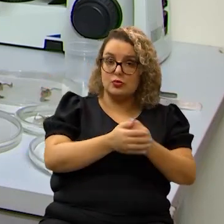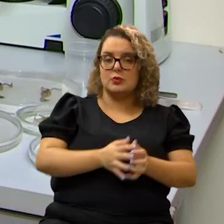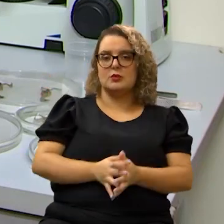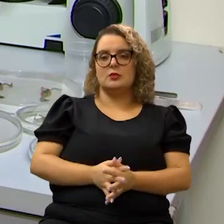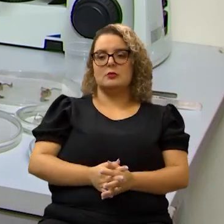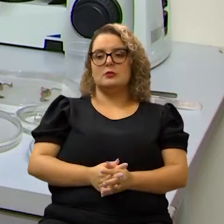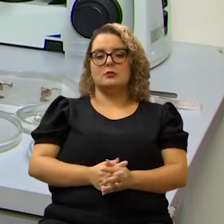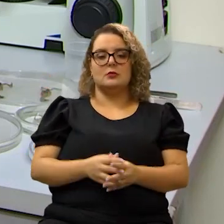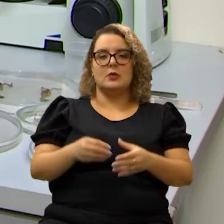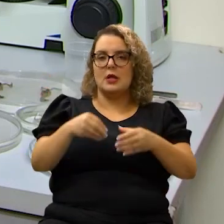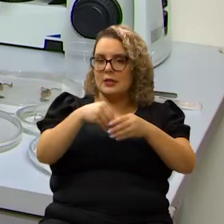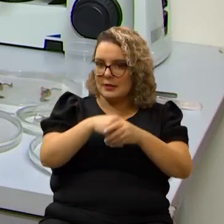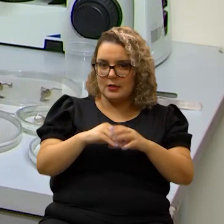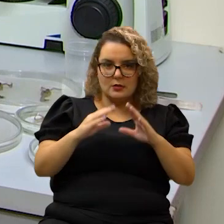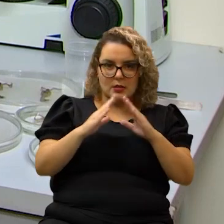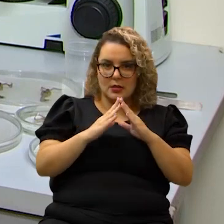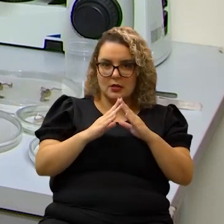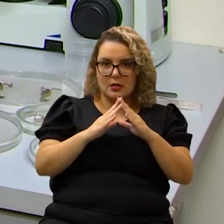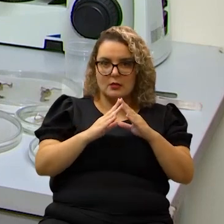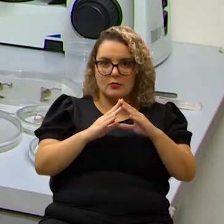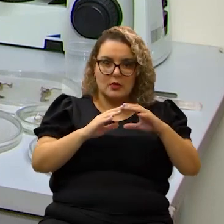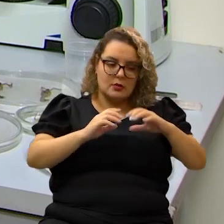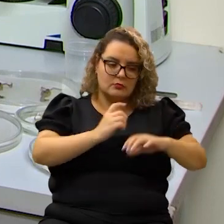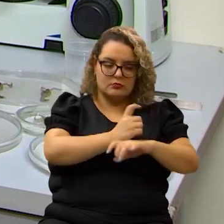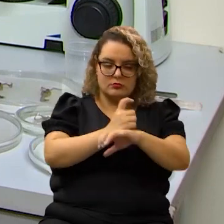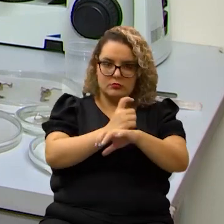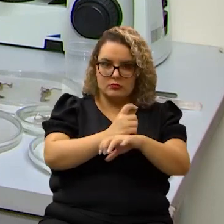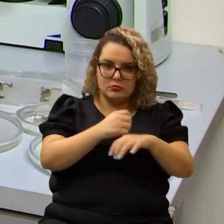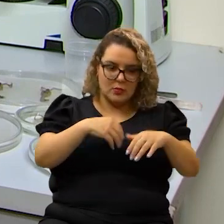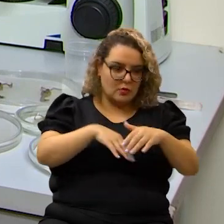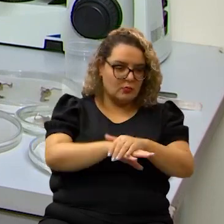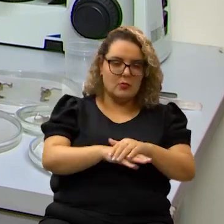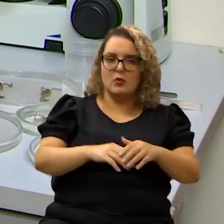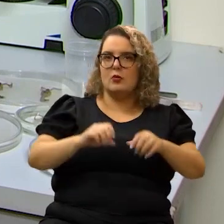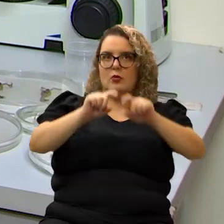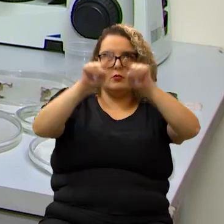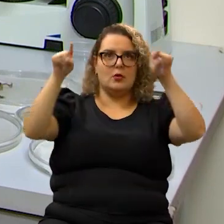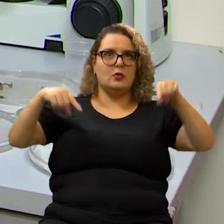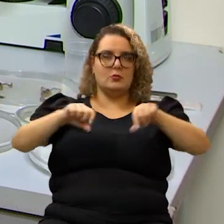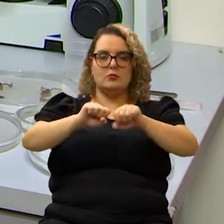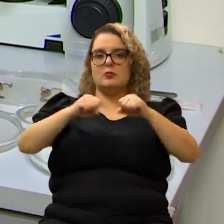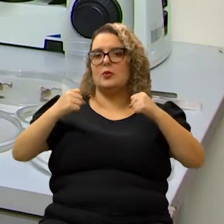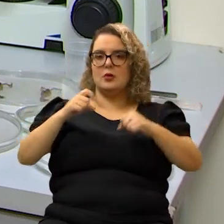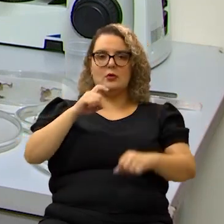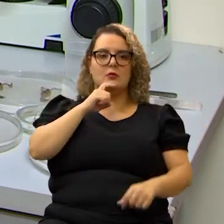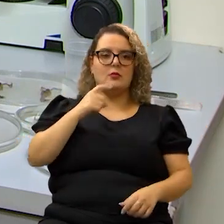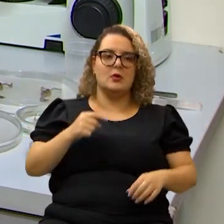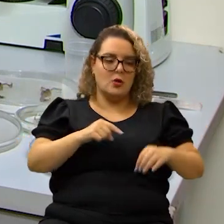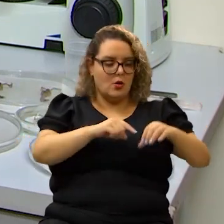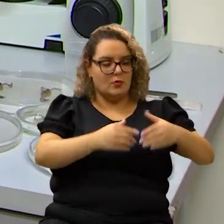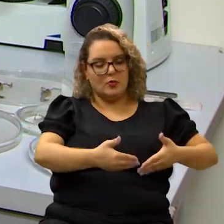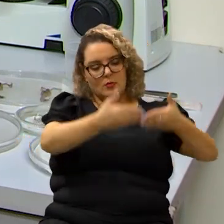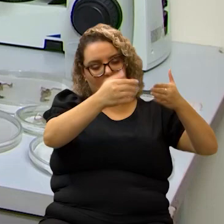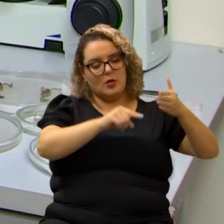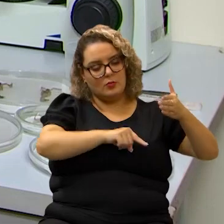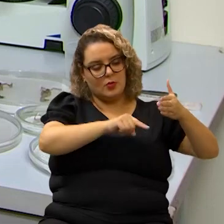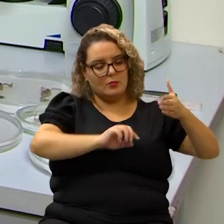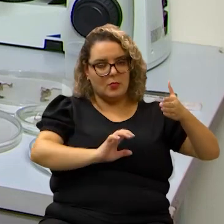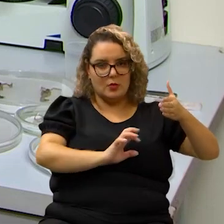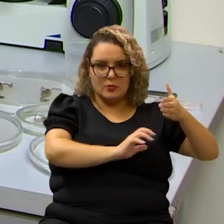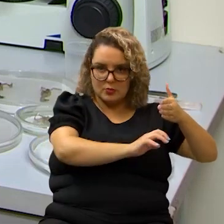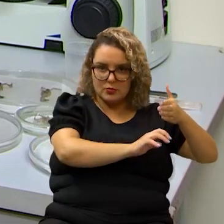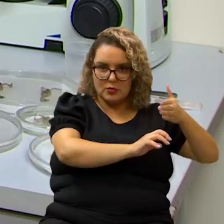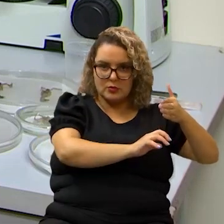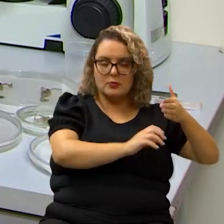de dia, o escorpião está escondido. Mesmo que ele esteja dentro da nossa casa, ele está intocado em algum canto, atrás de um guarda-roupa,